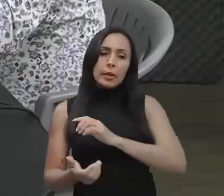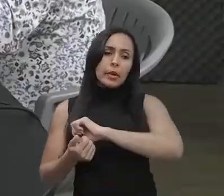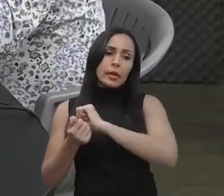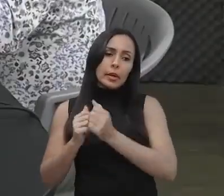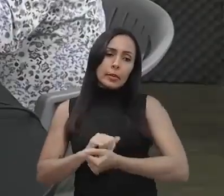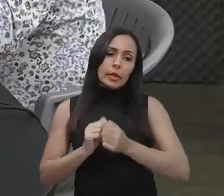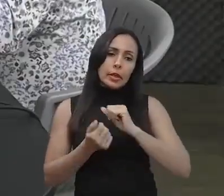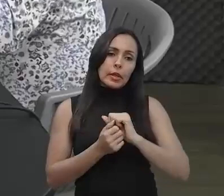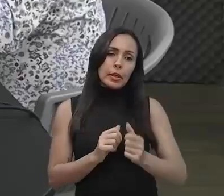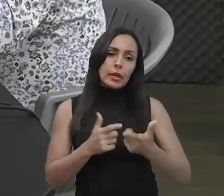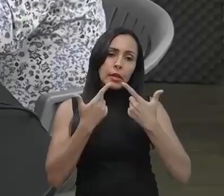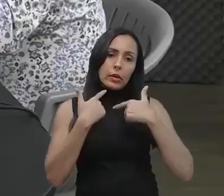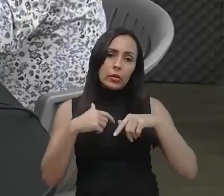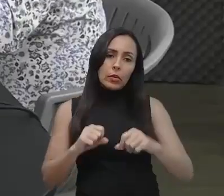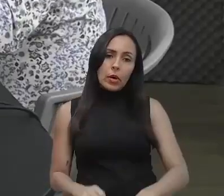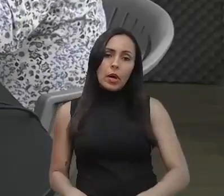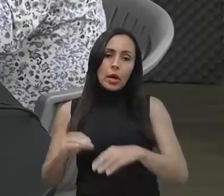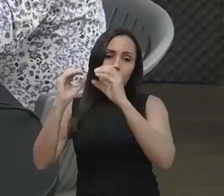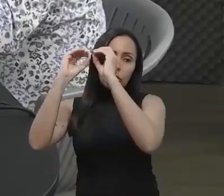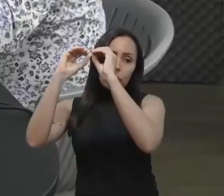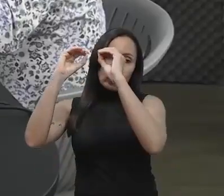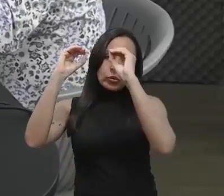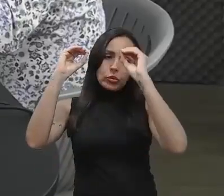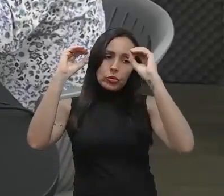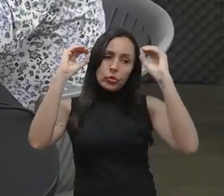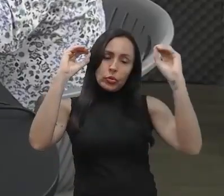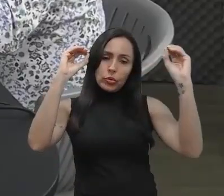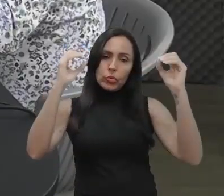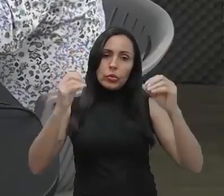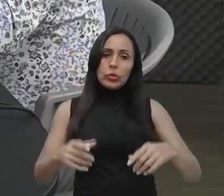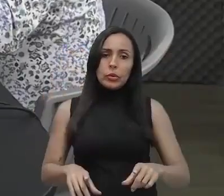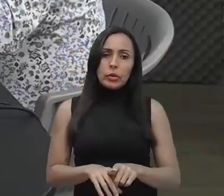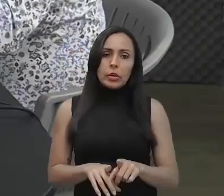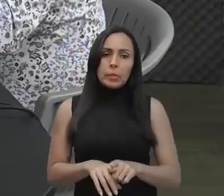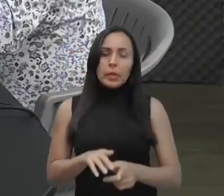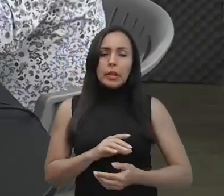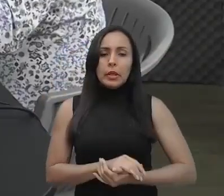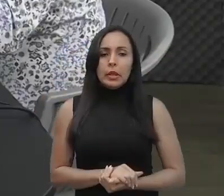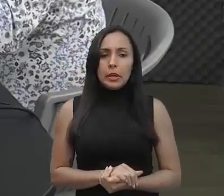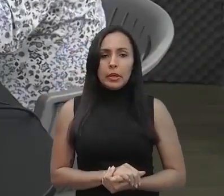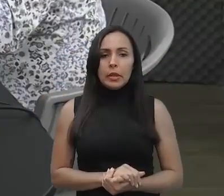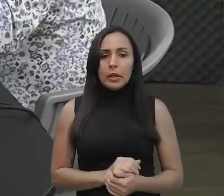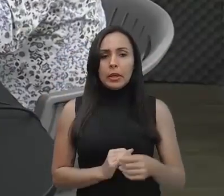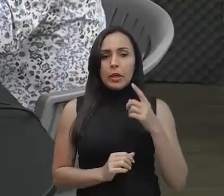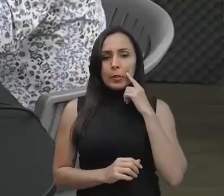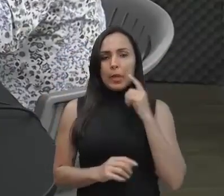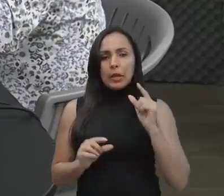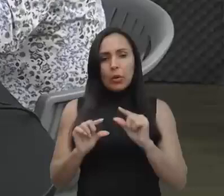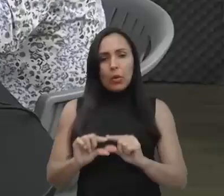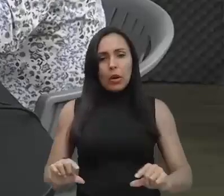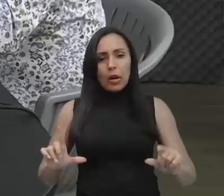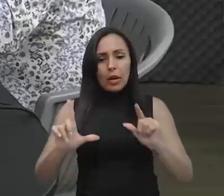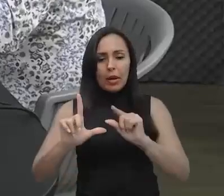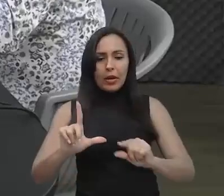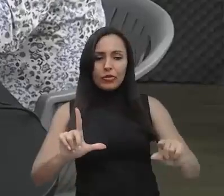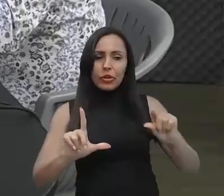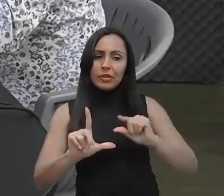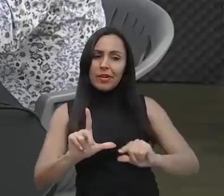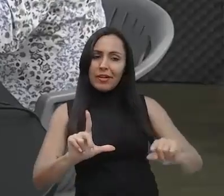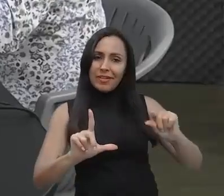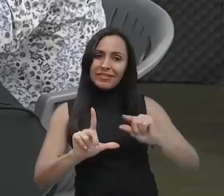Stories também os reals eh a gente tem sempre a preocupação de legendar os vídeos eh a gente ainda não tem